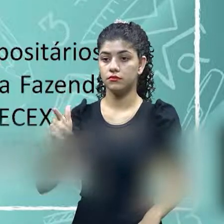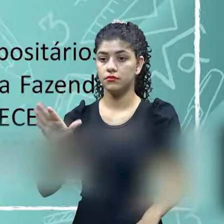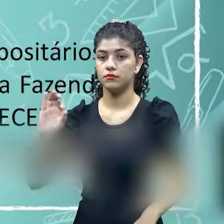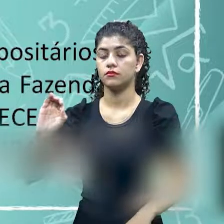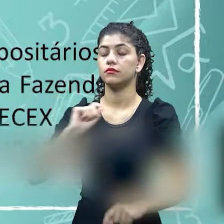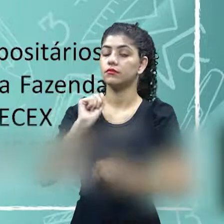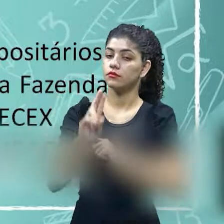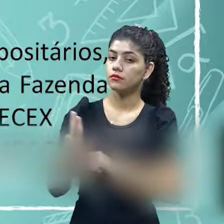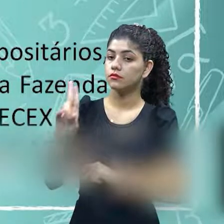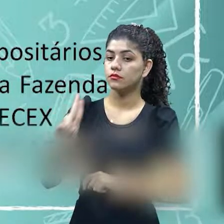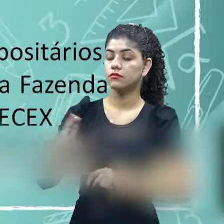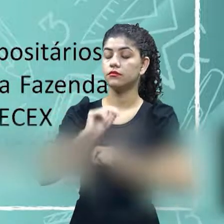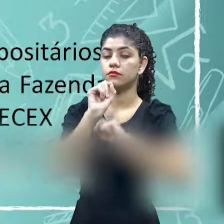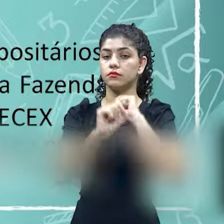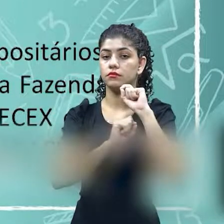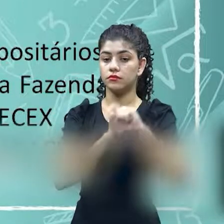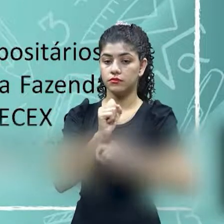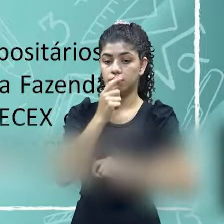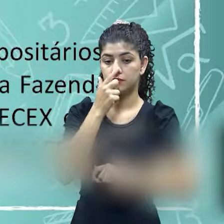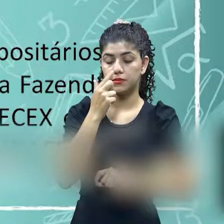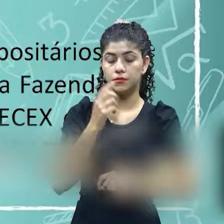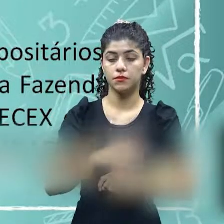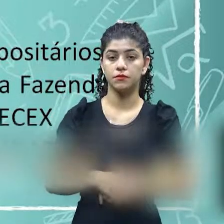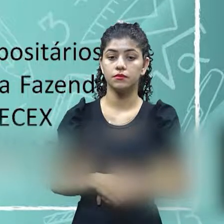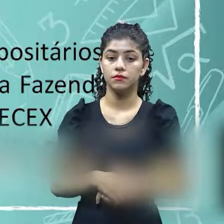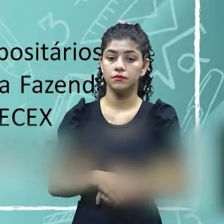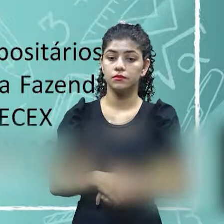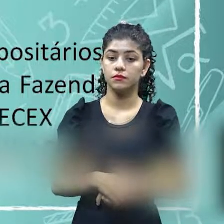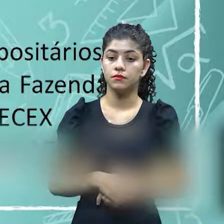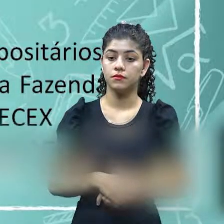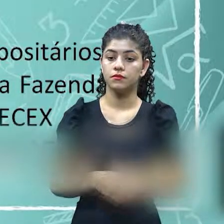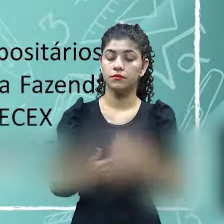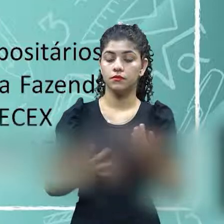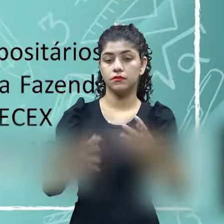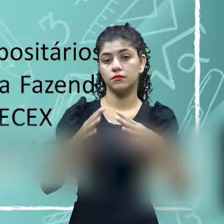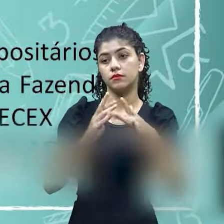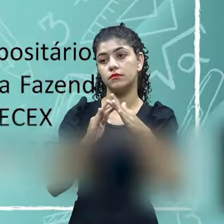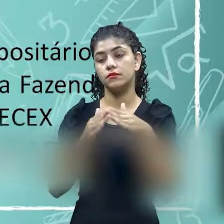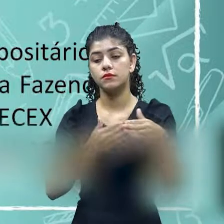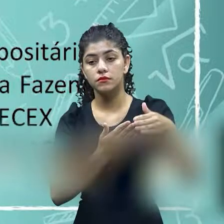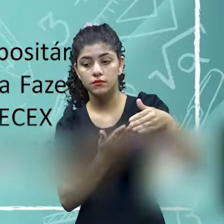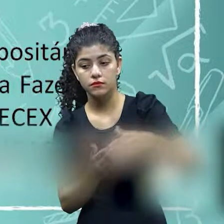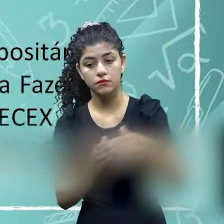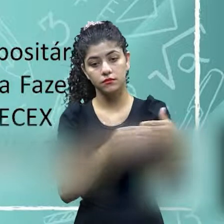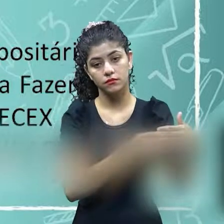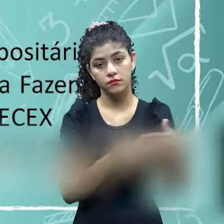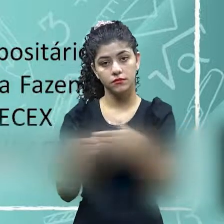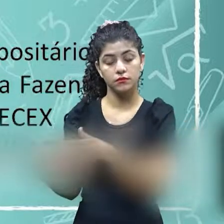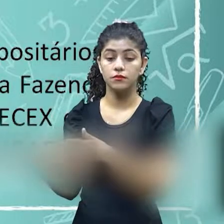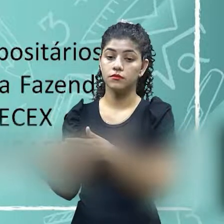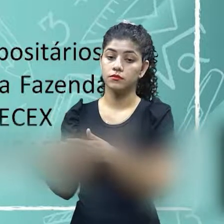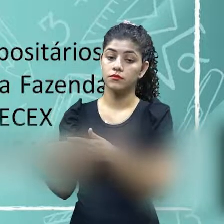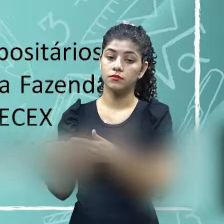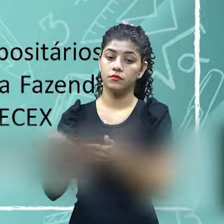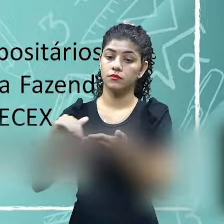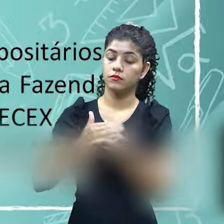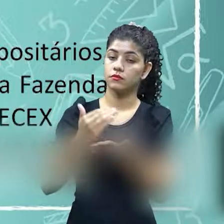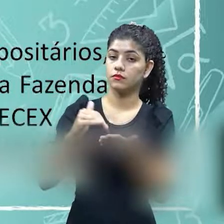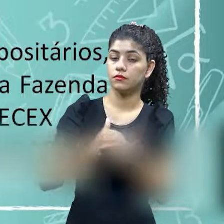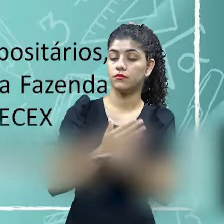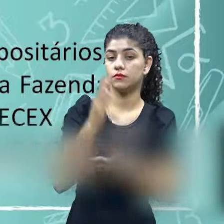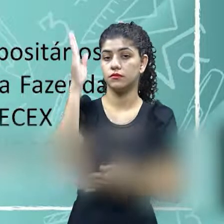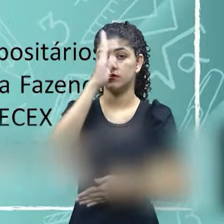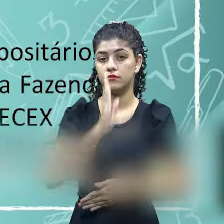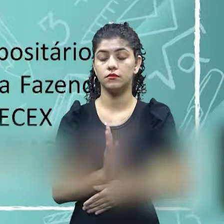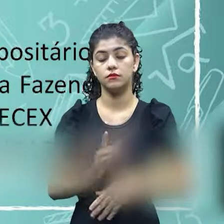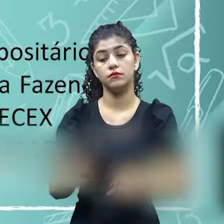são os importadores, exportadores, depositários, transportadores, a Receita Federal Brasileira, a Secretaria da